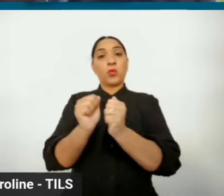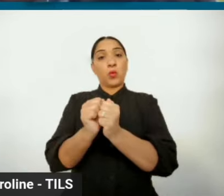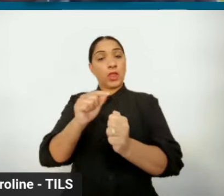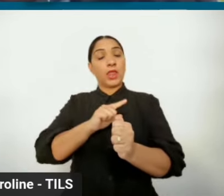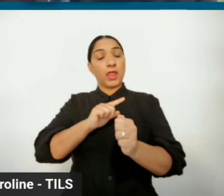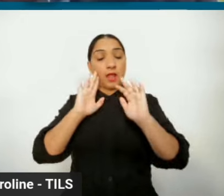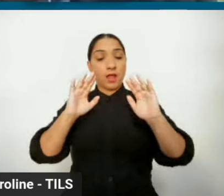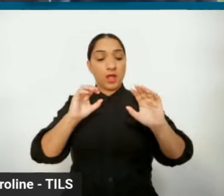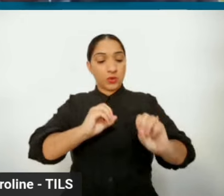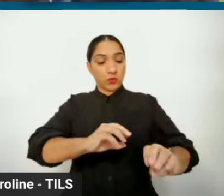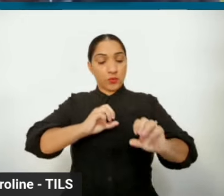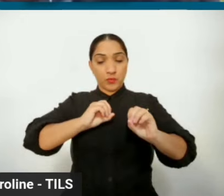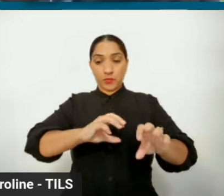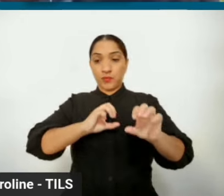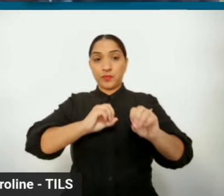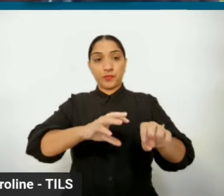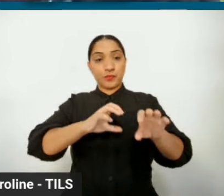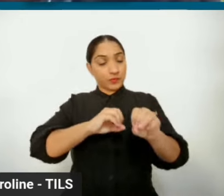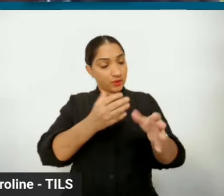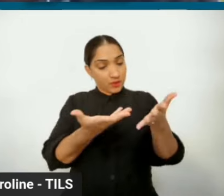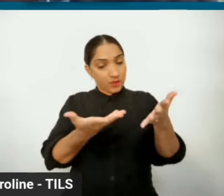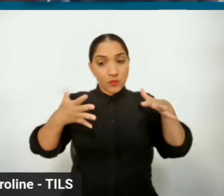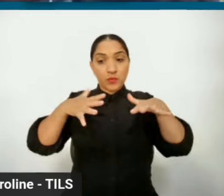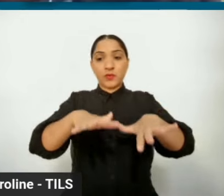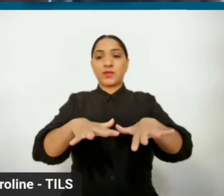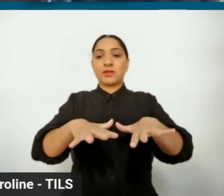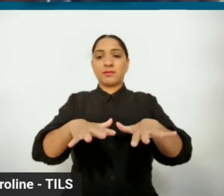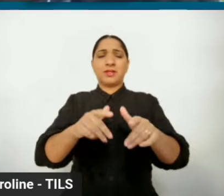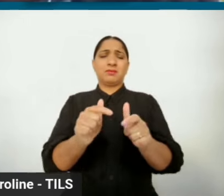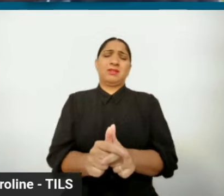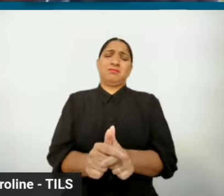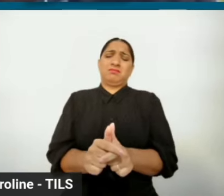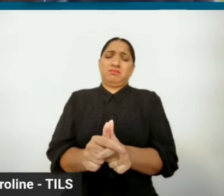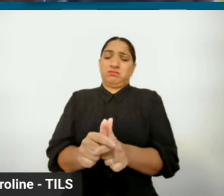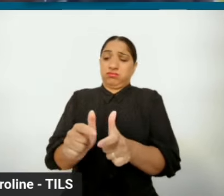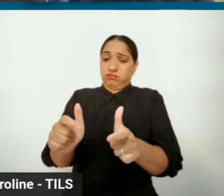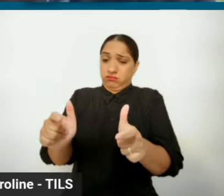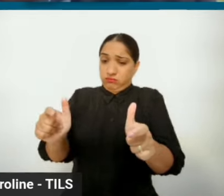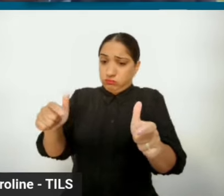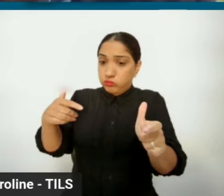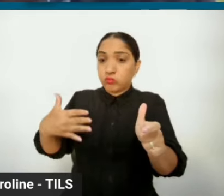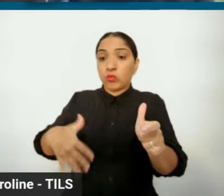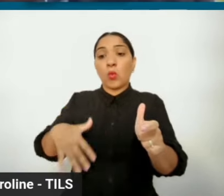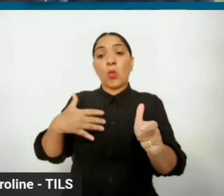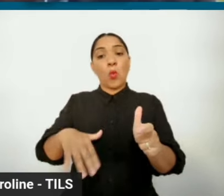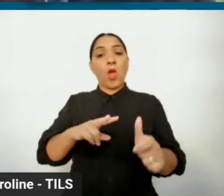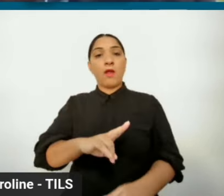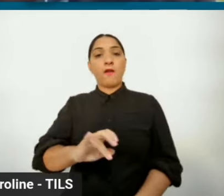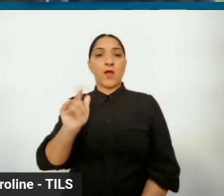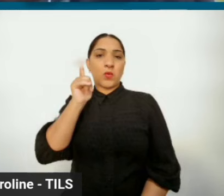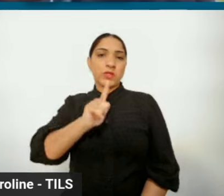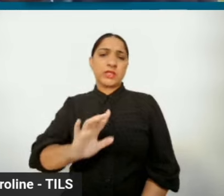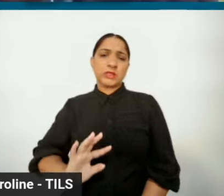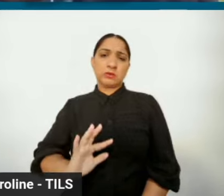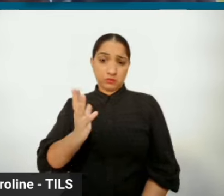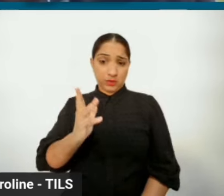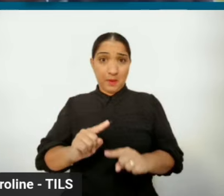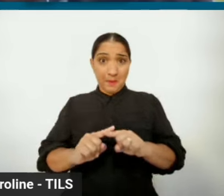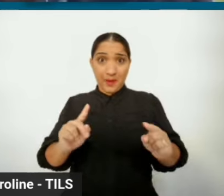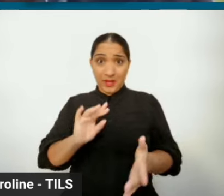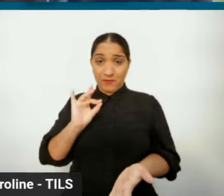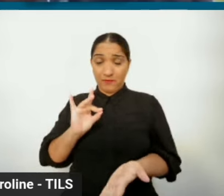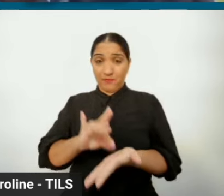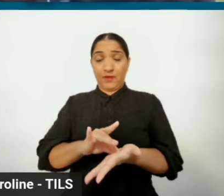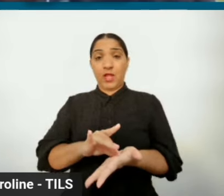muitas ainda as medidas, as ações necessárias para que se possa garantir de fato